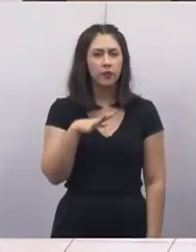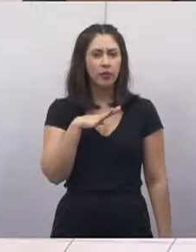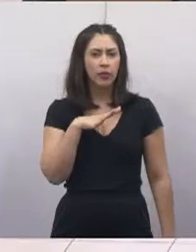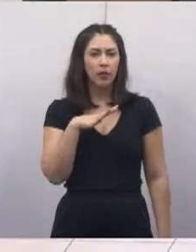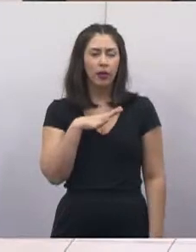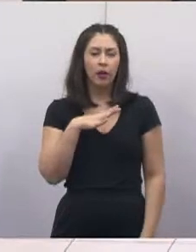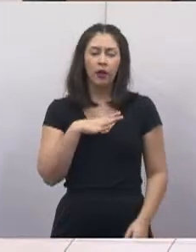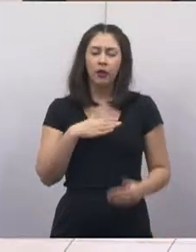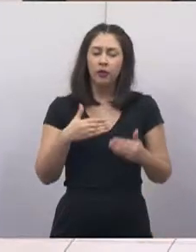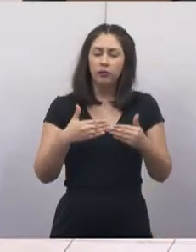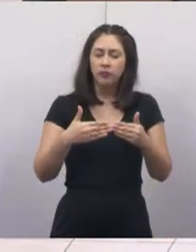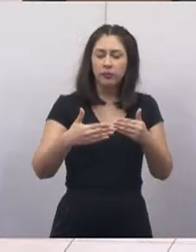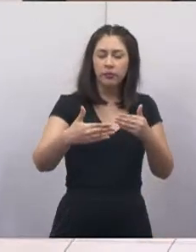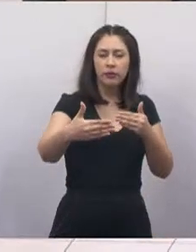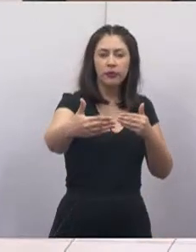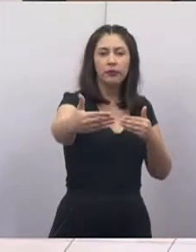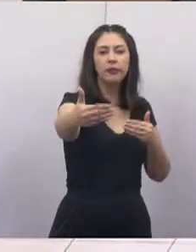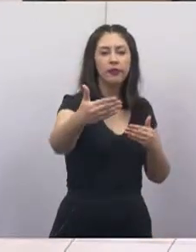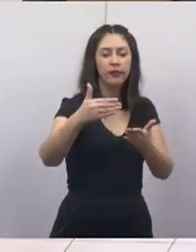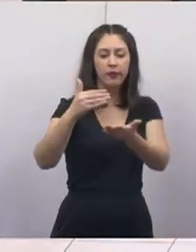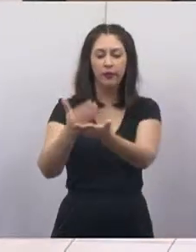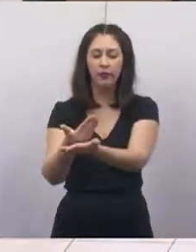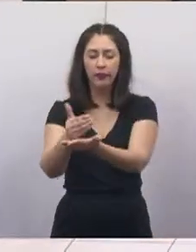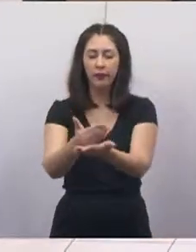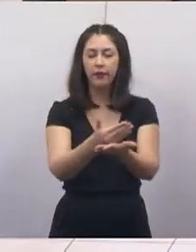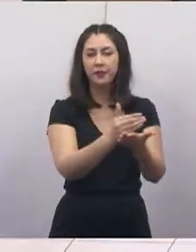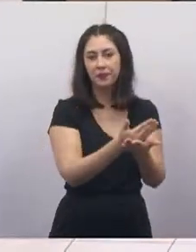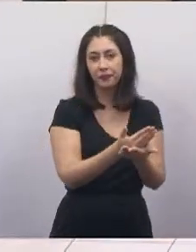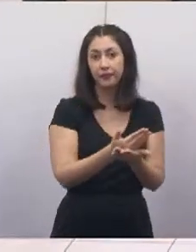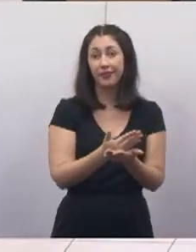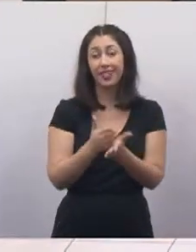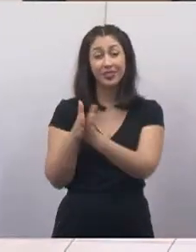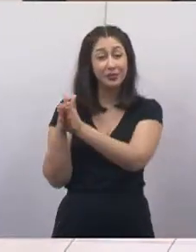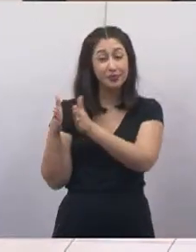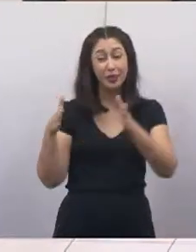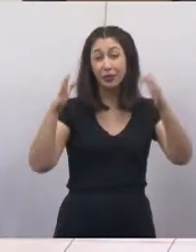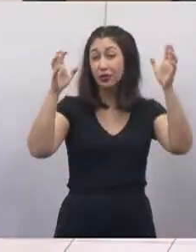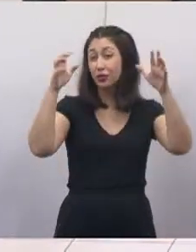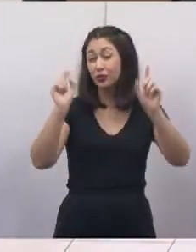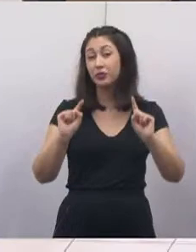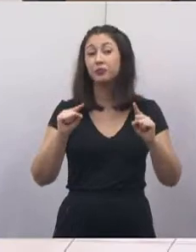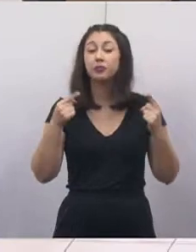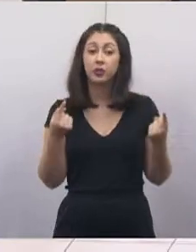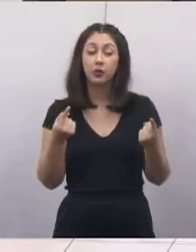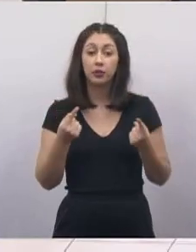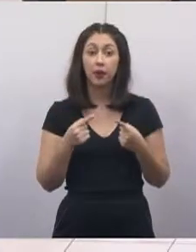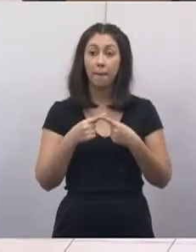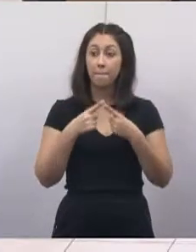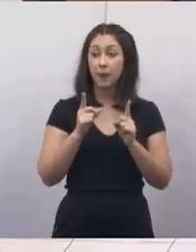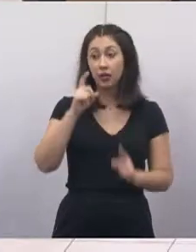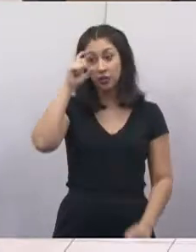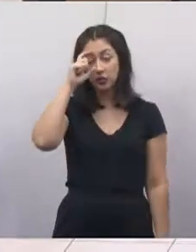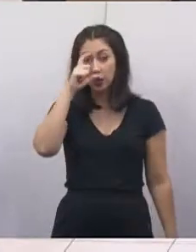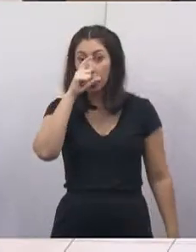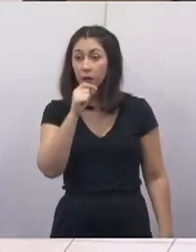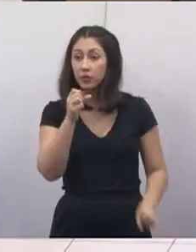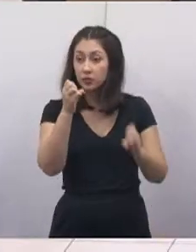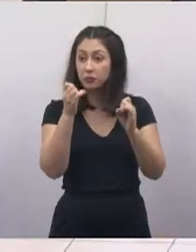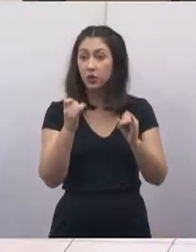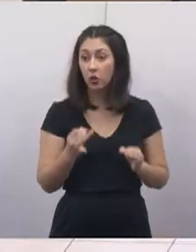viária muito grande, muitos buracos pela cidade. Em período de chuva é pior, não é? Só, vereador Abel, como o senhor